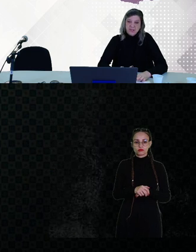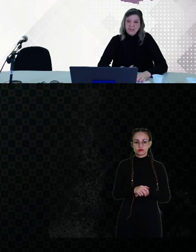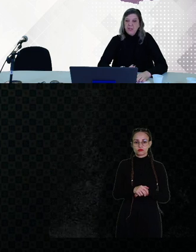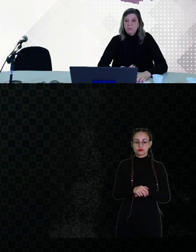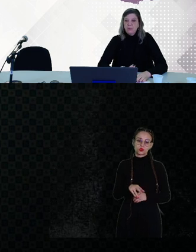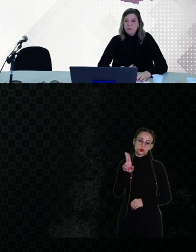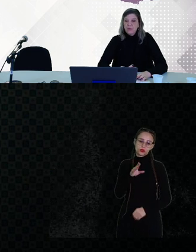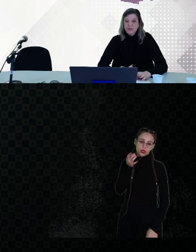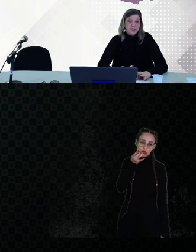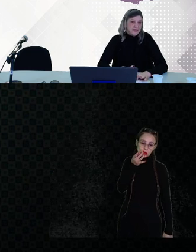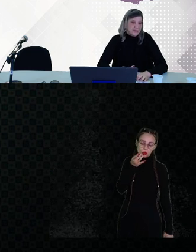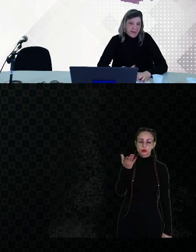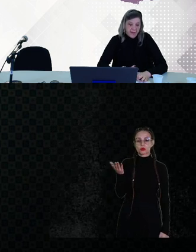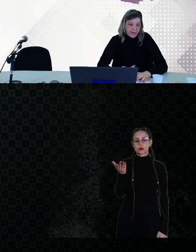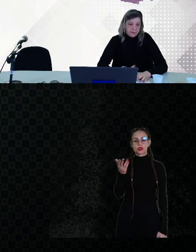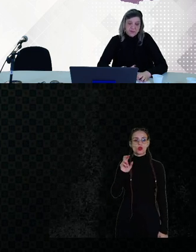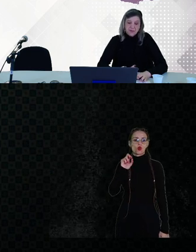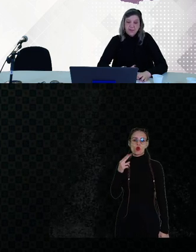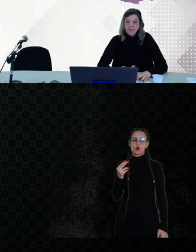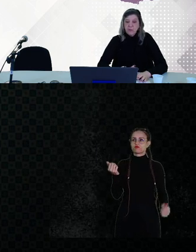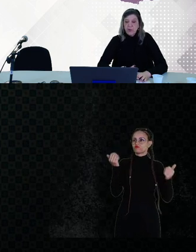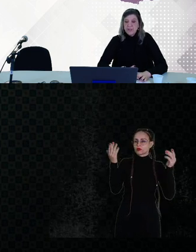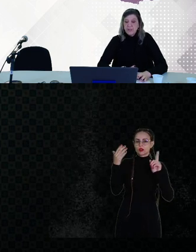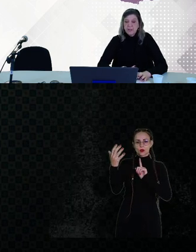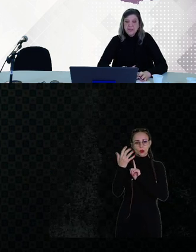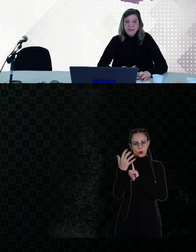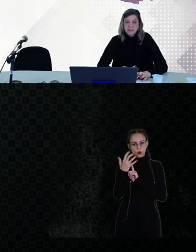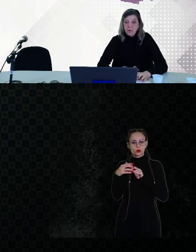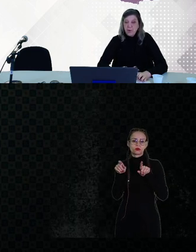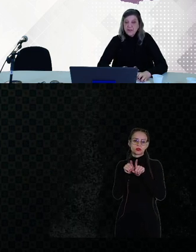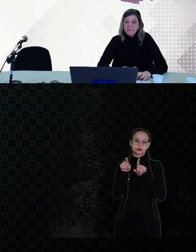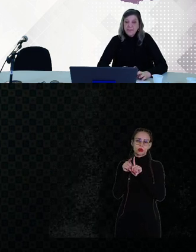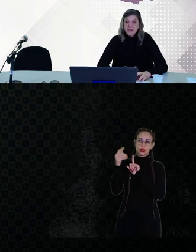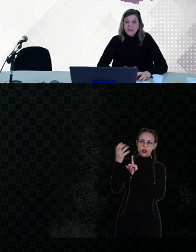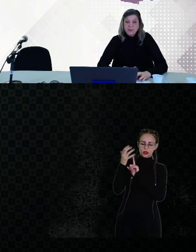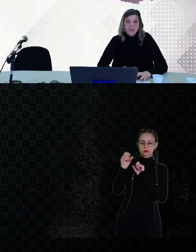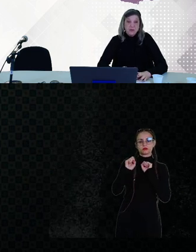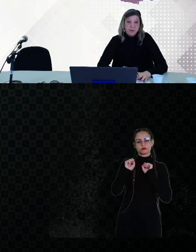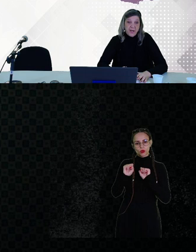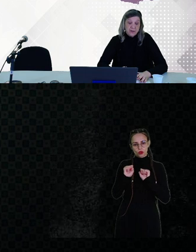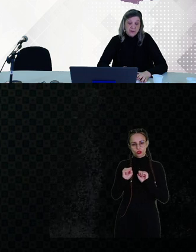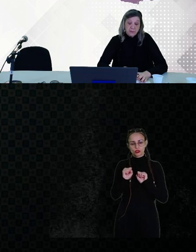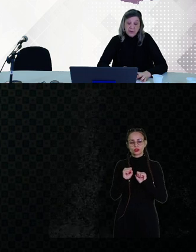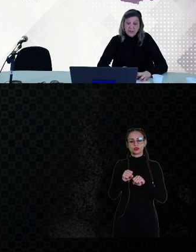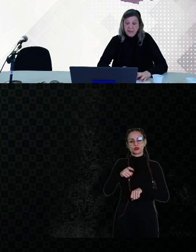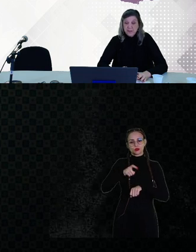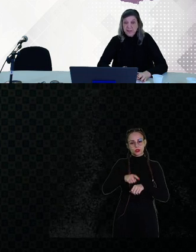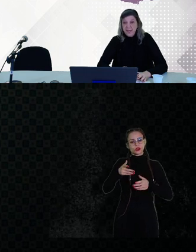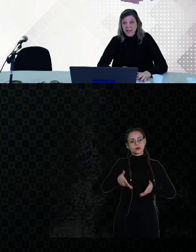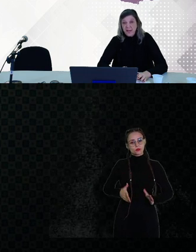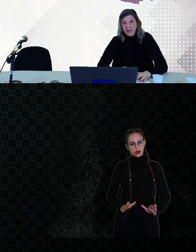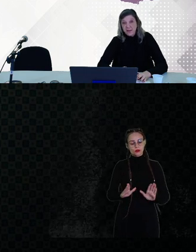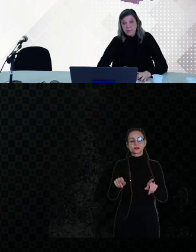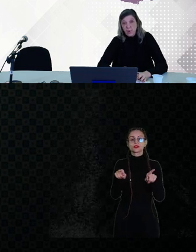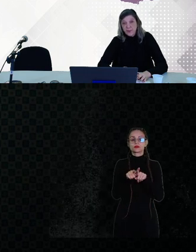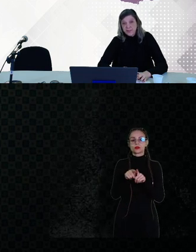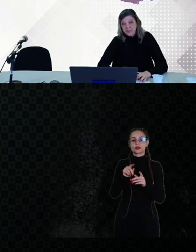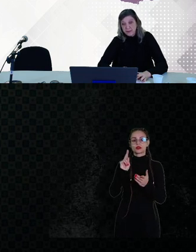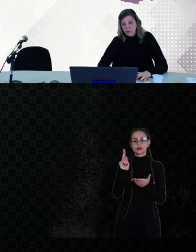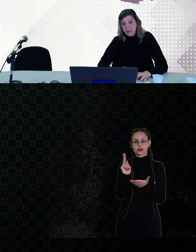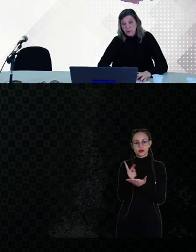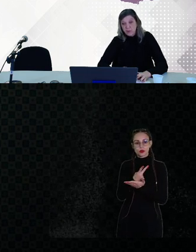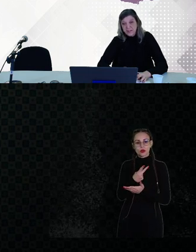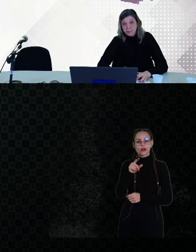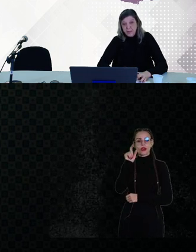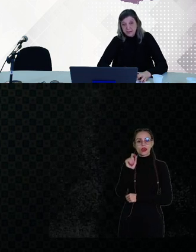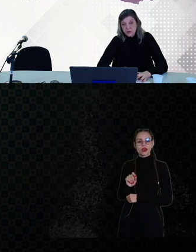drogas, por exemplo, fatores externos, né, que ela possa estar exposta. Durante o parto, a maior causa é a hipóxia